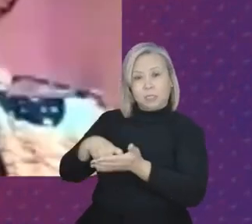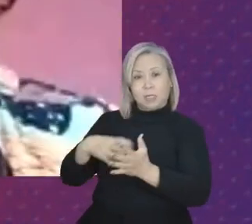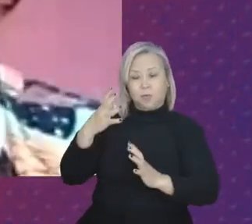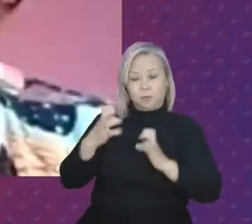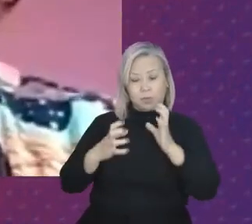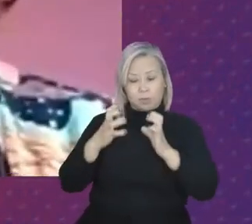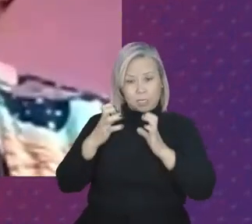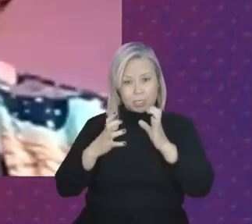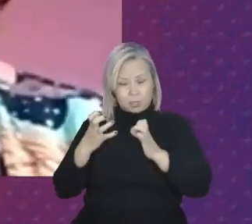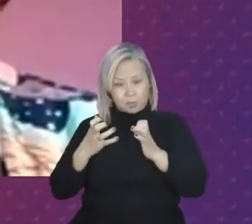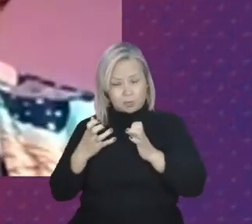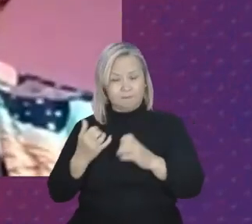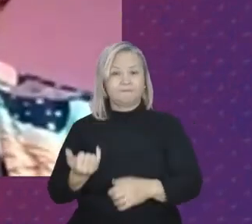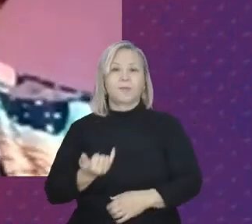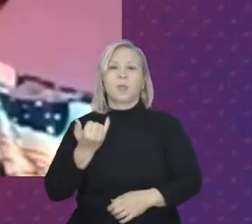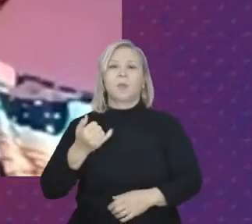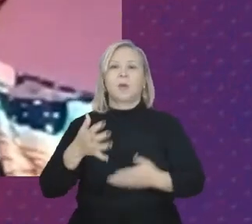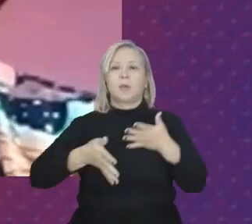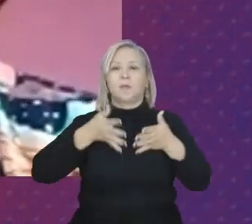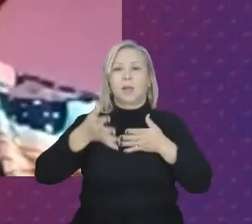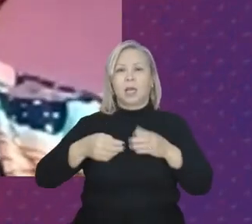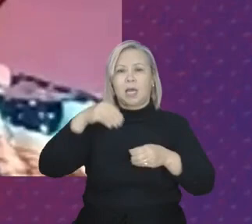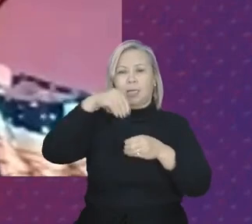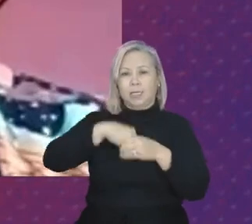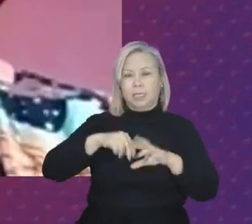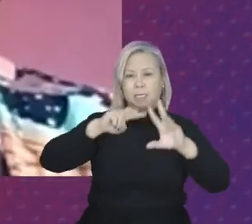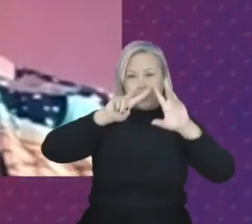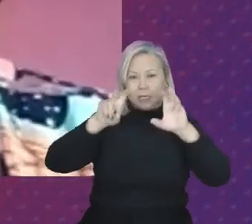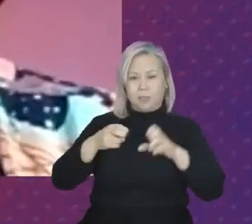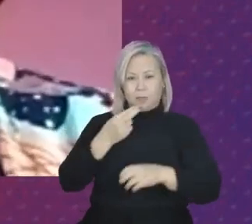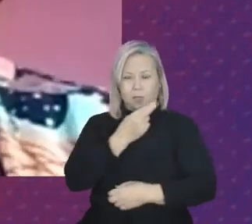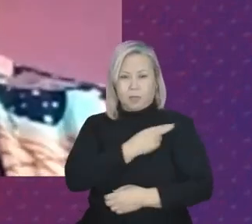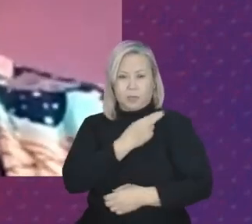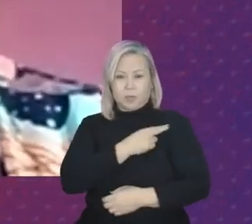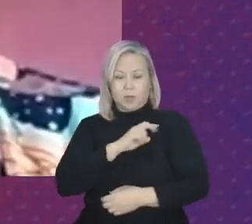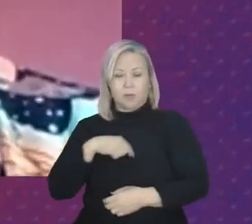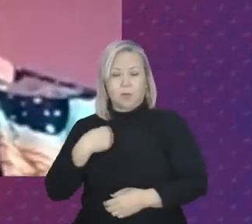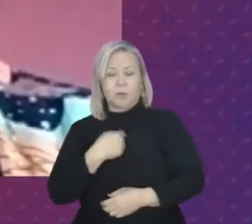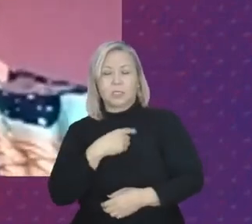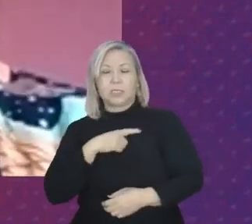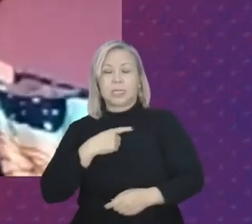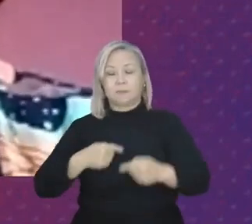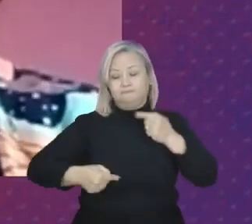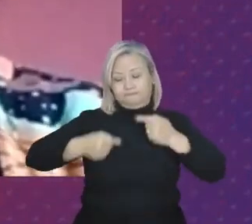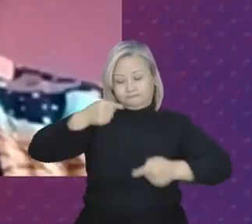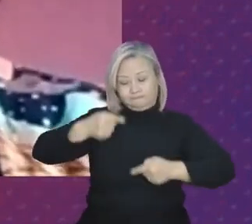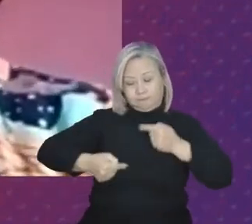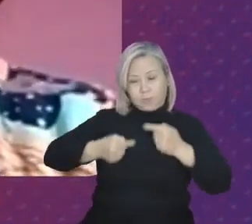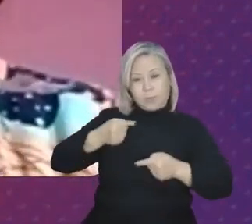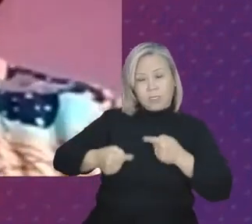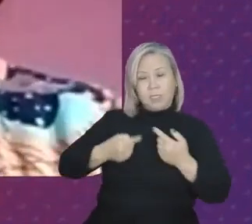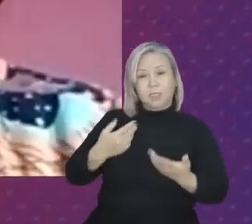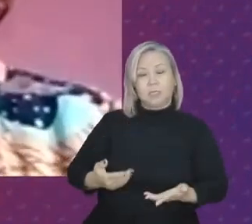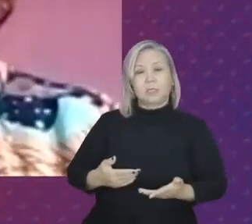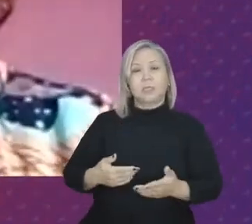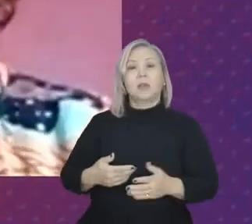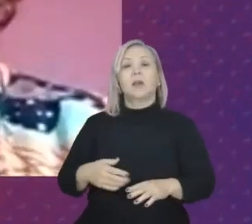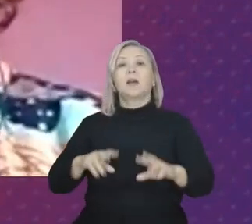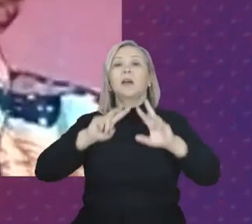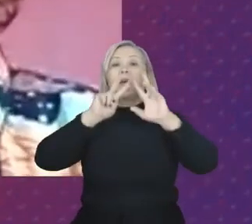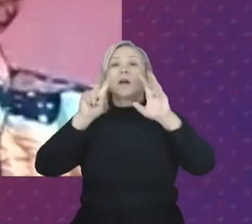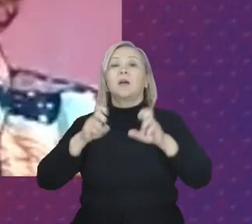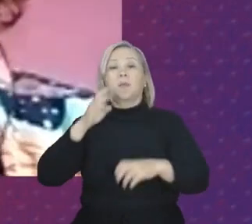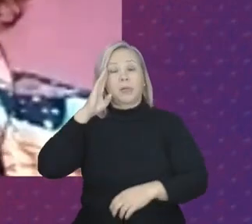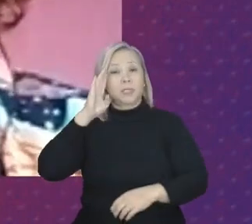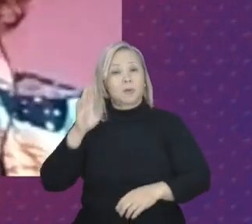E é importante a gente falar que dentro da questão da responsabilização, a gente tem toda uma discussão feita, sobretudo pelo movimento de mulheres